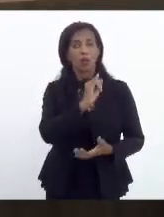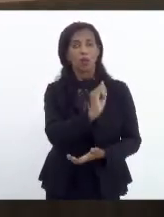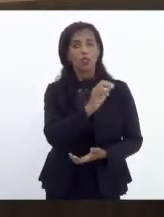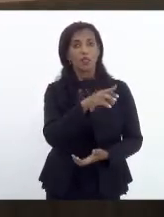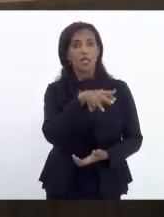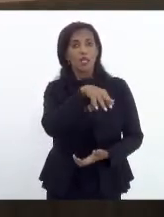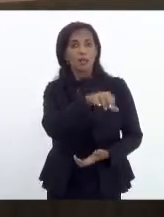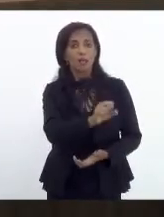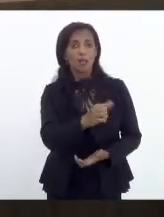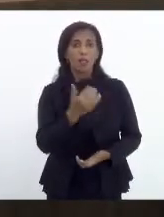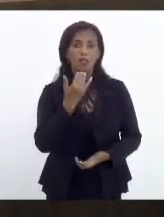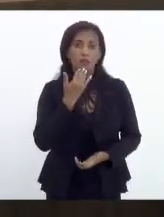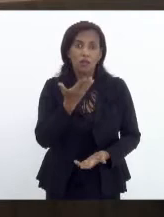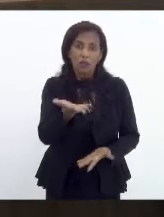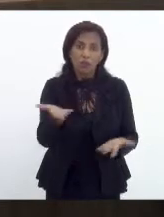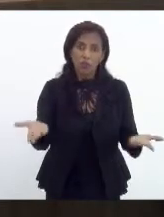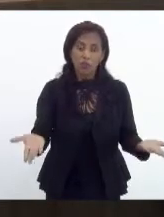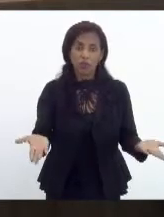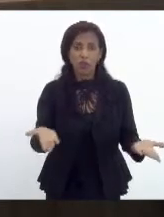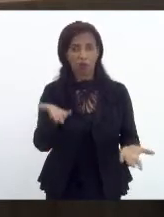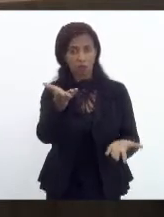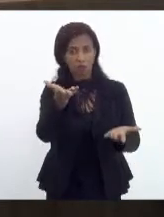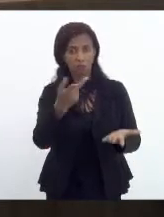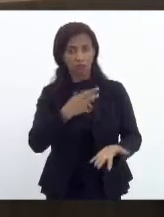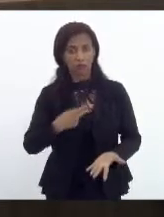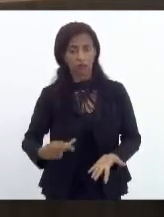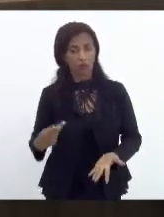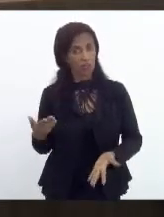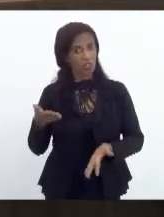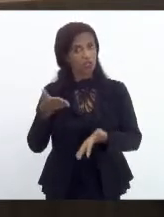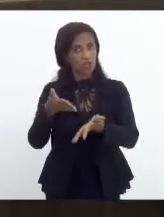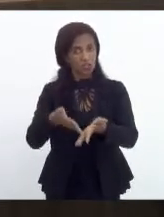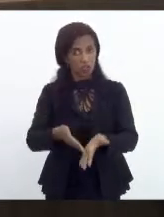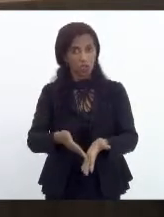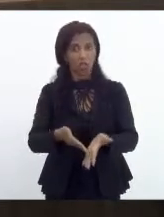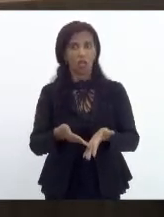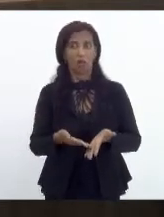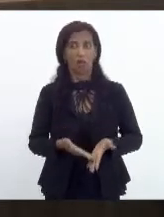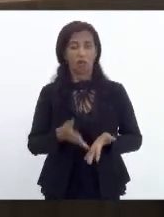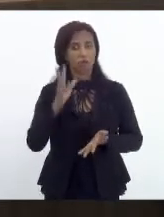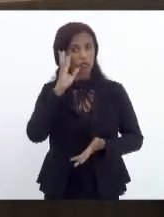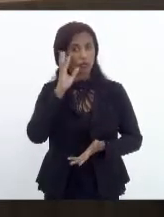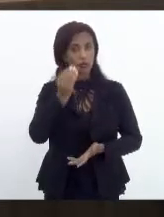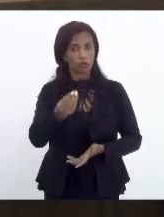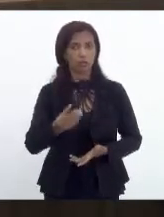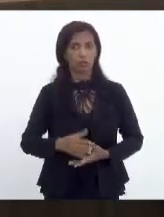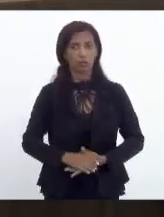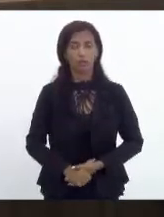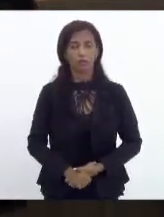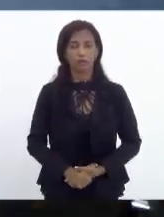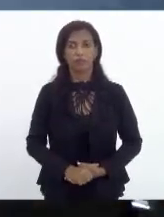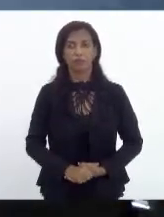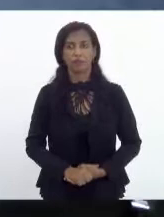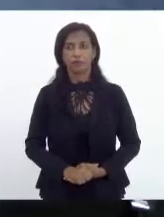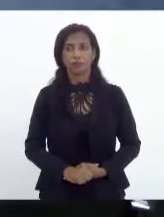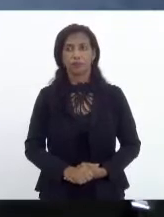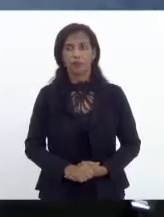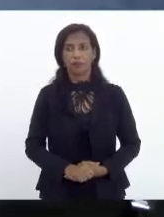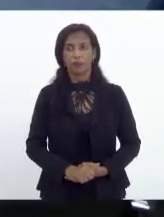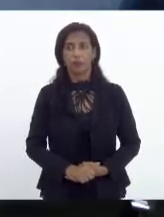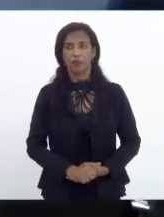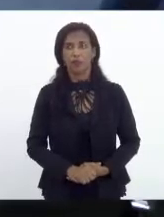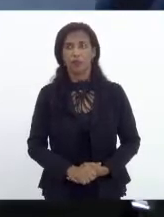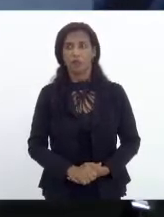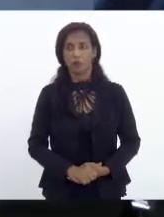ICMS. Então, queria pedir ajuda a Vossa Excelência para a gente chegar a uma solução a esse caso.